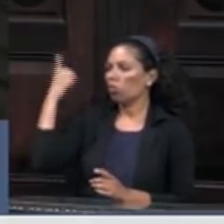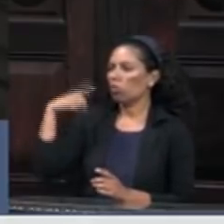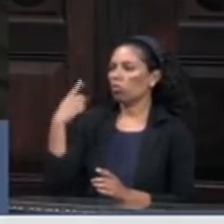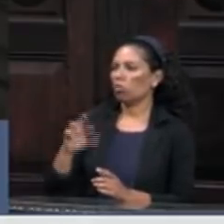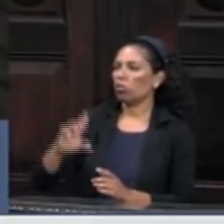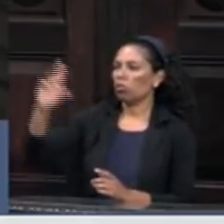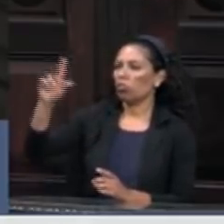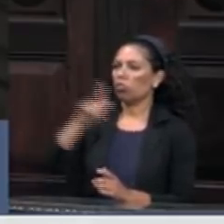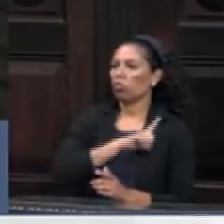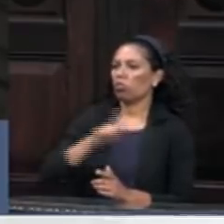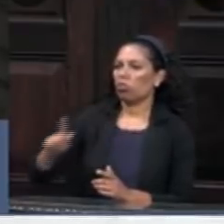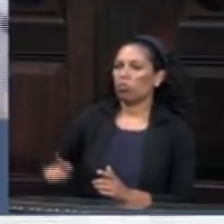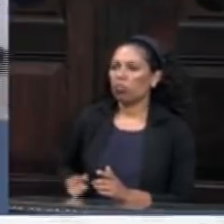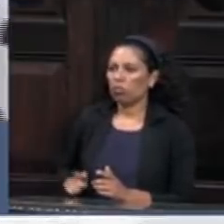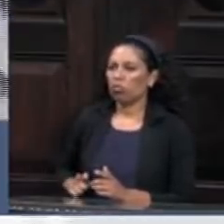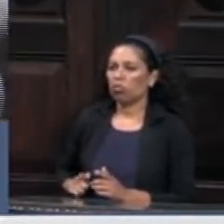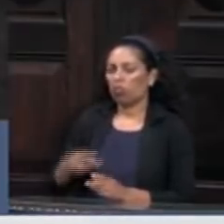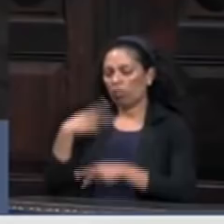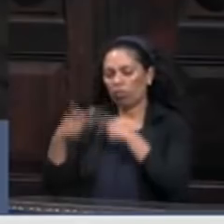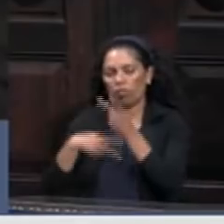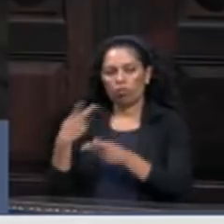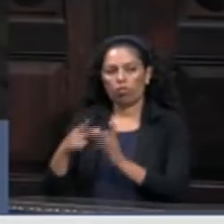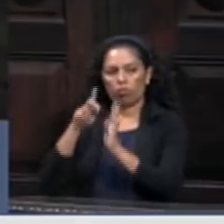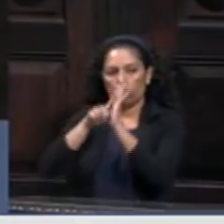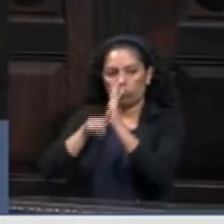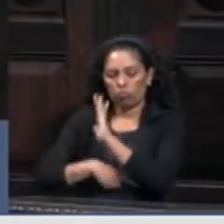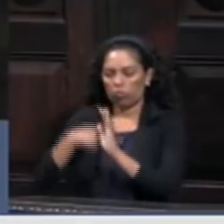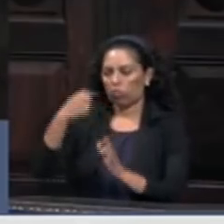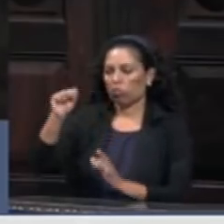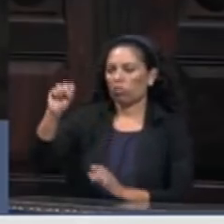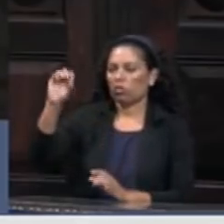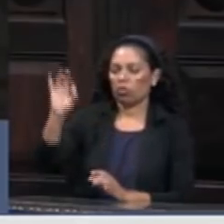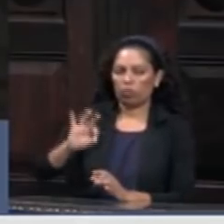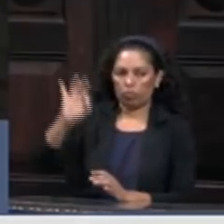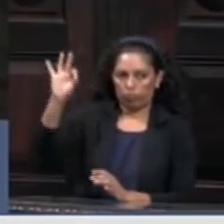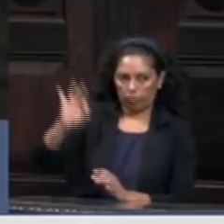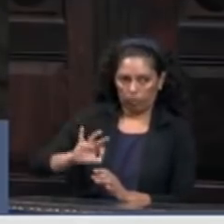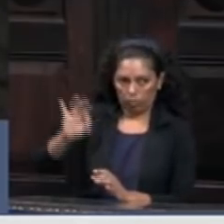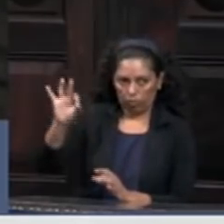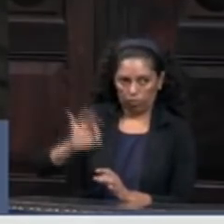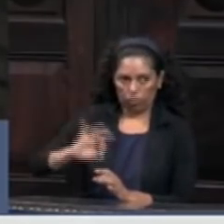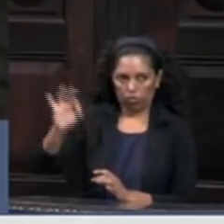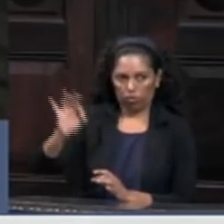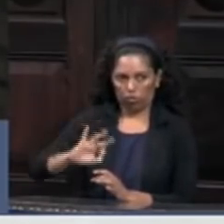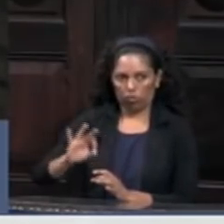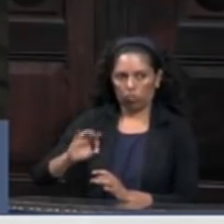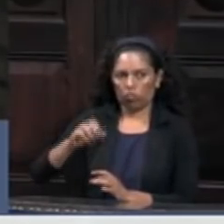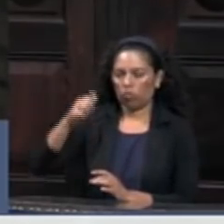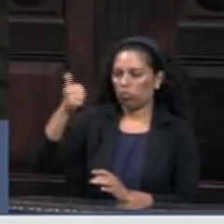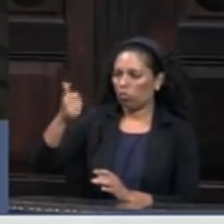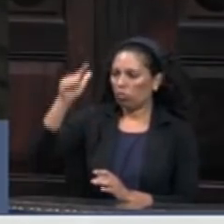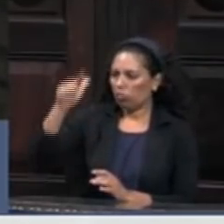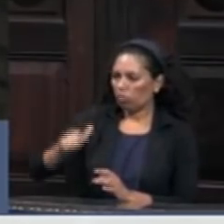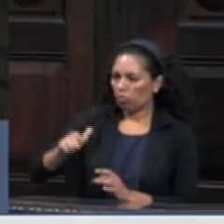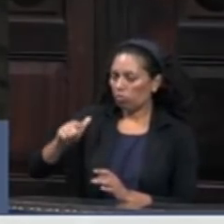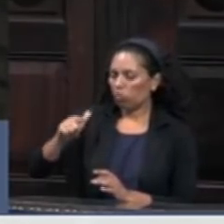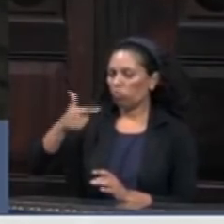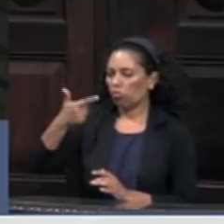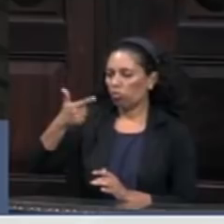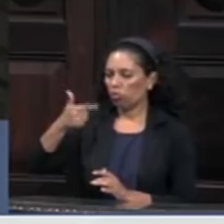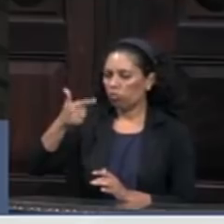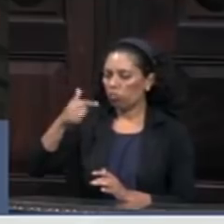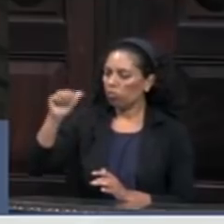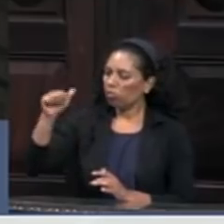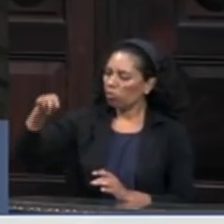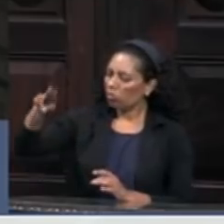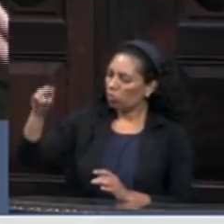subemenda, reduz o 12º para 80% de 1/12 do previsto, que